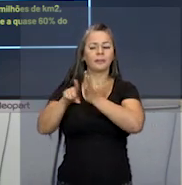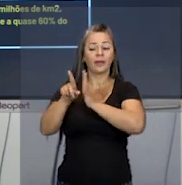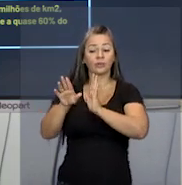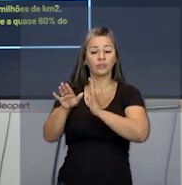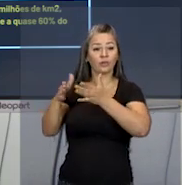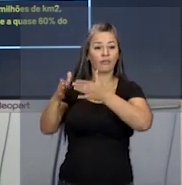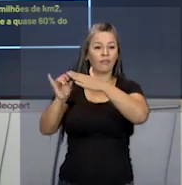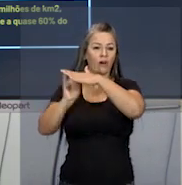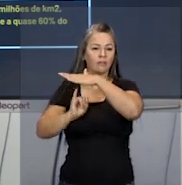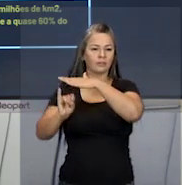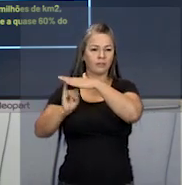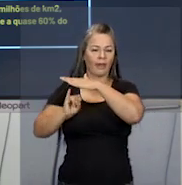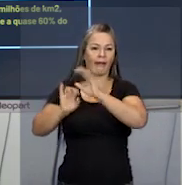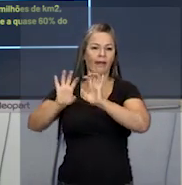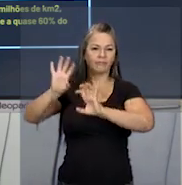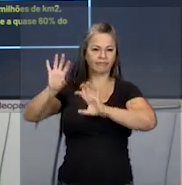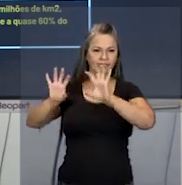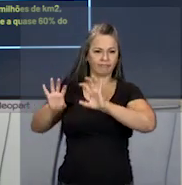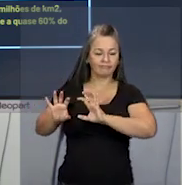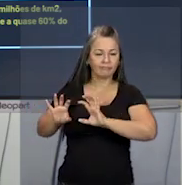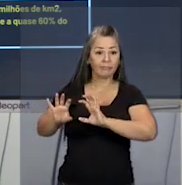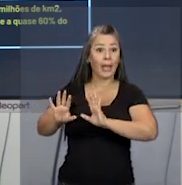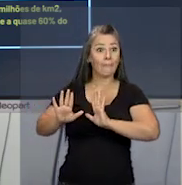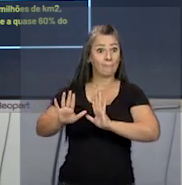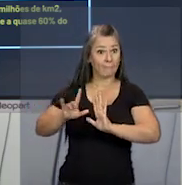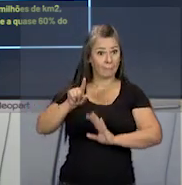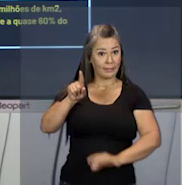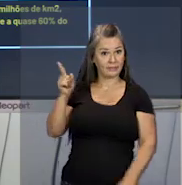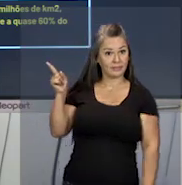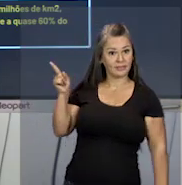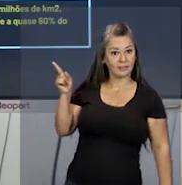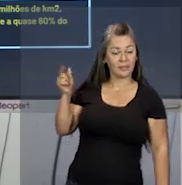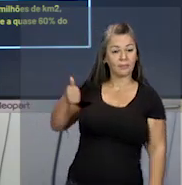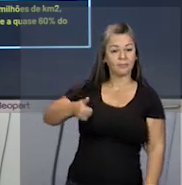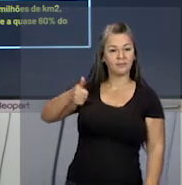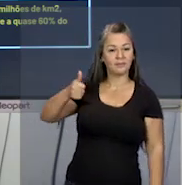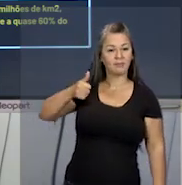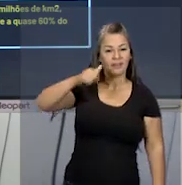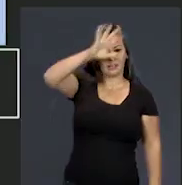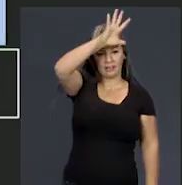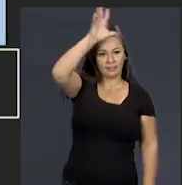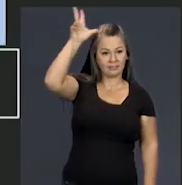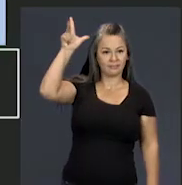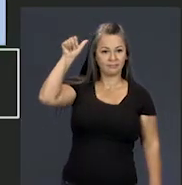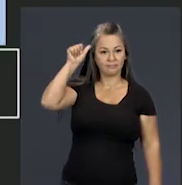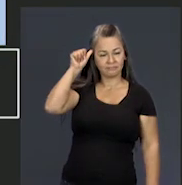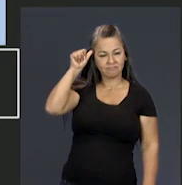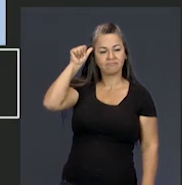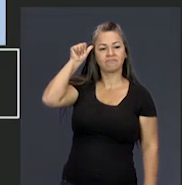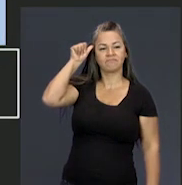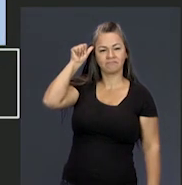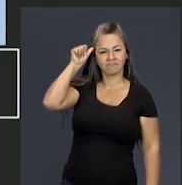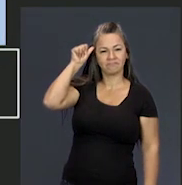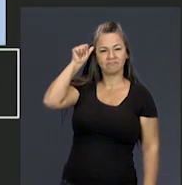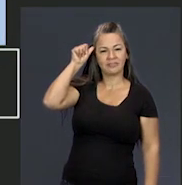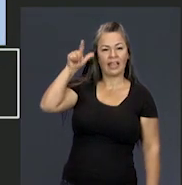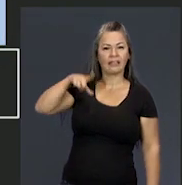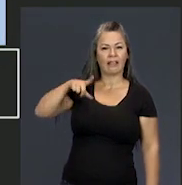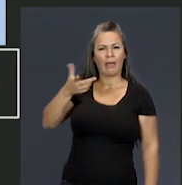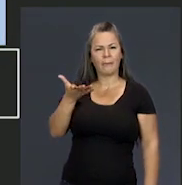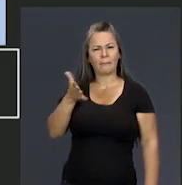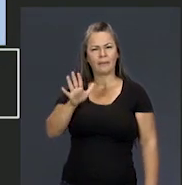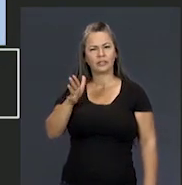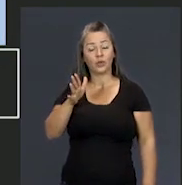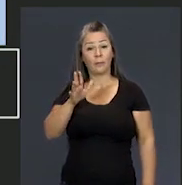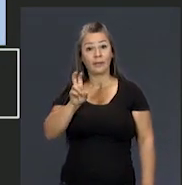E aqui nós vamos trabalhar com a primeira, que seria a região geoeconômica da Amazônia, né? Que tem aí, ó, mais ou menos, aproximadamente